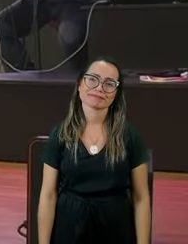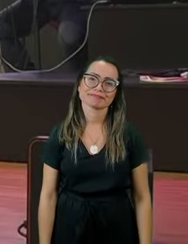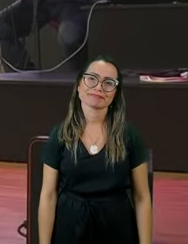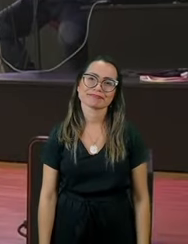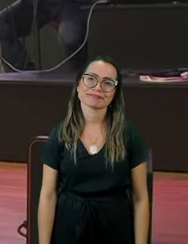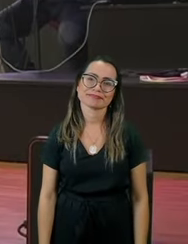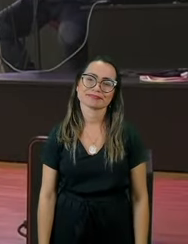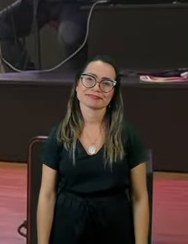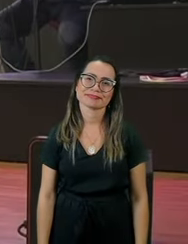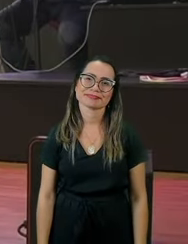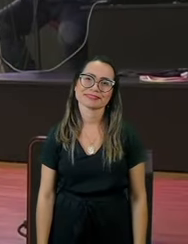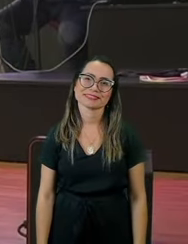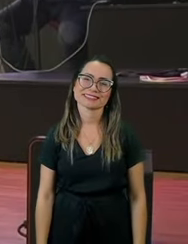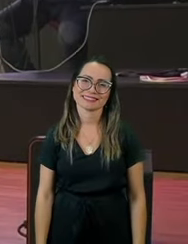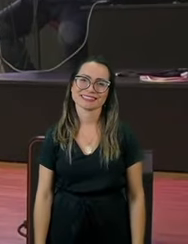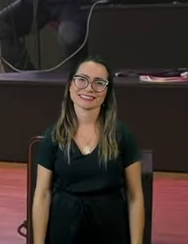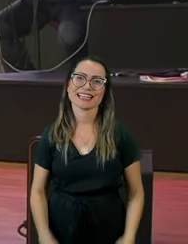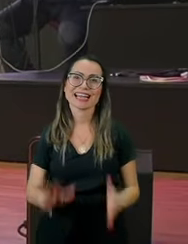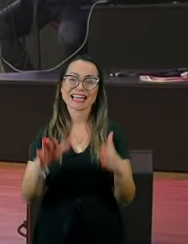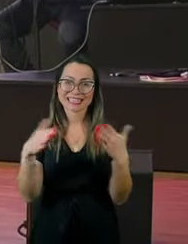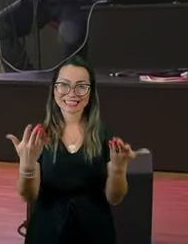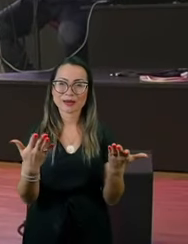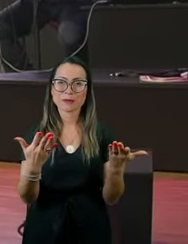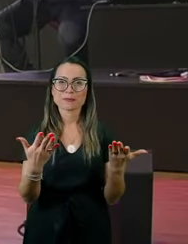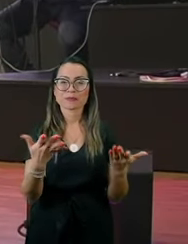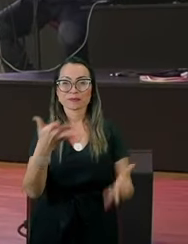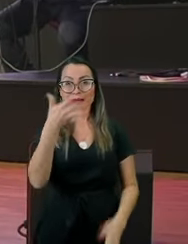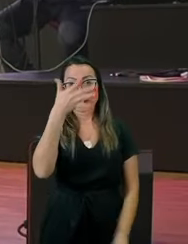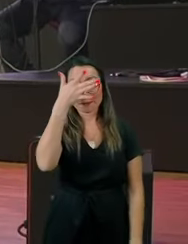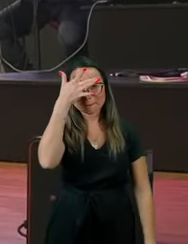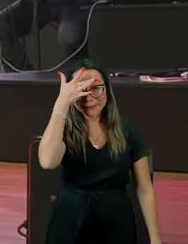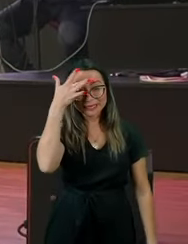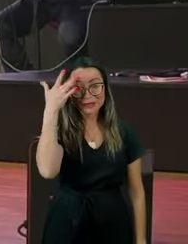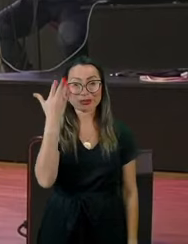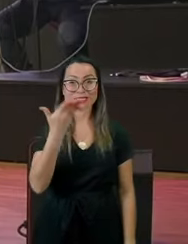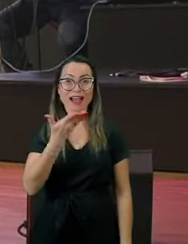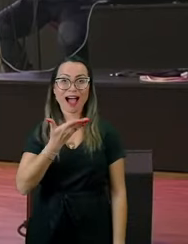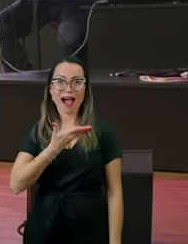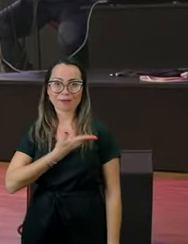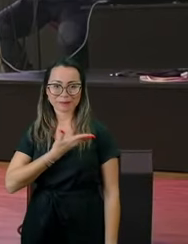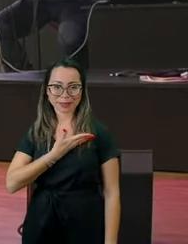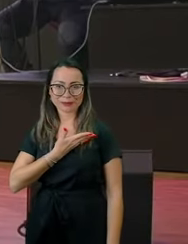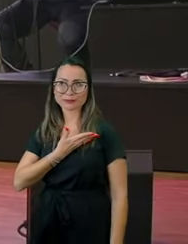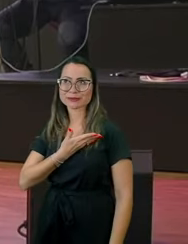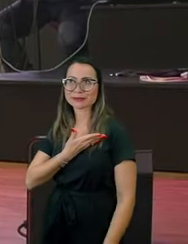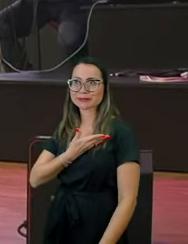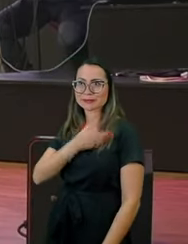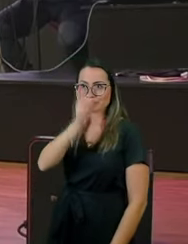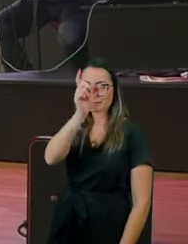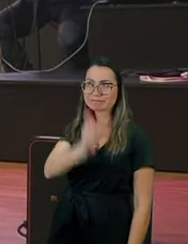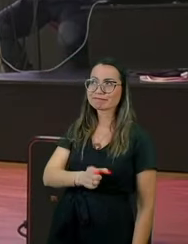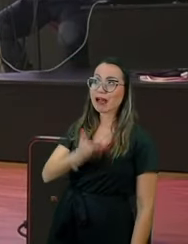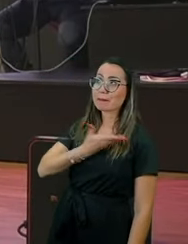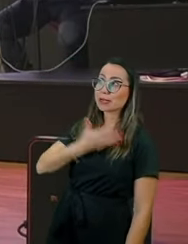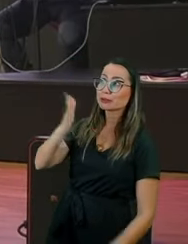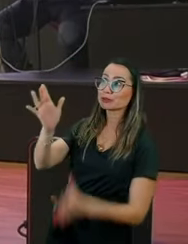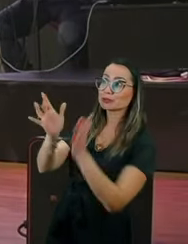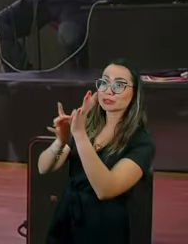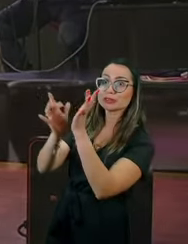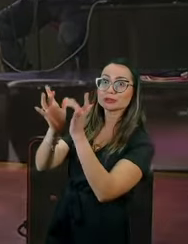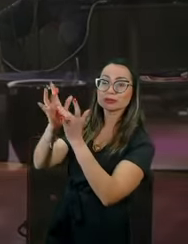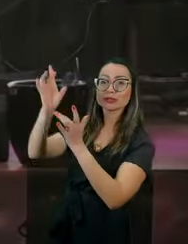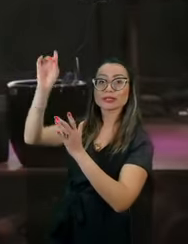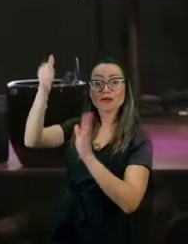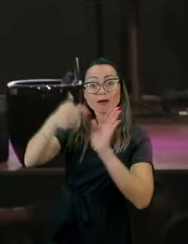Essas raízes são as conexões íntimas que você construirá com Jesus e com as pessoas que Ele te conectar. Sabe aquelas pessoas